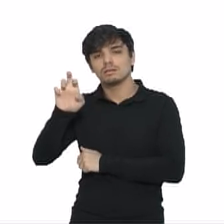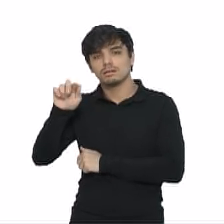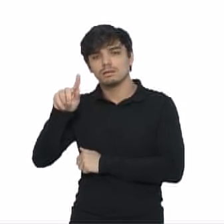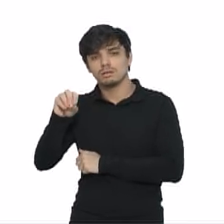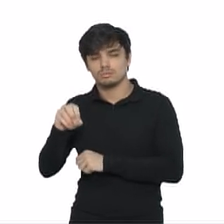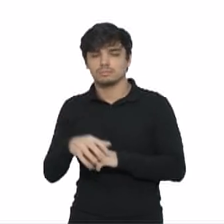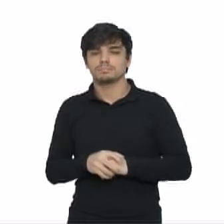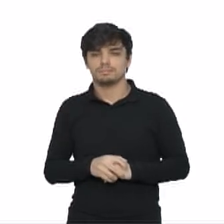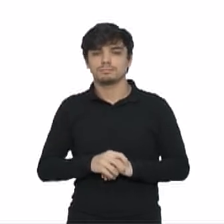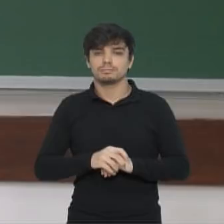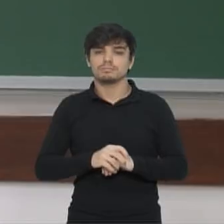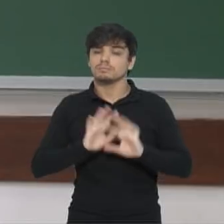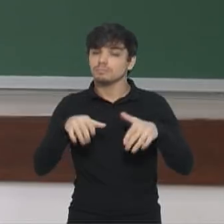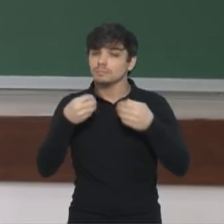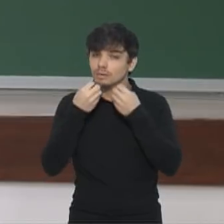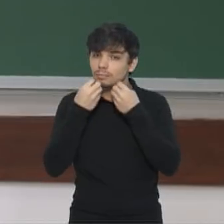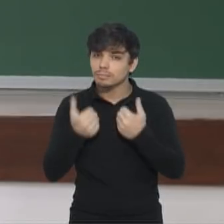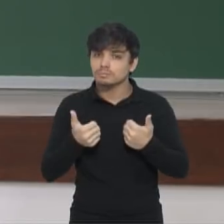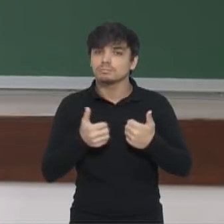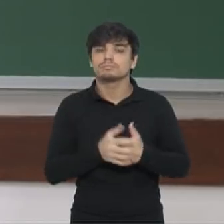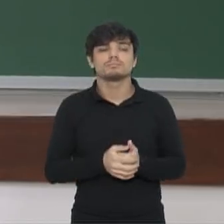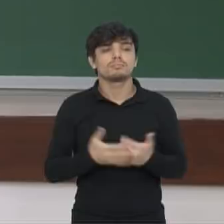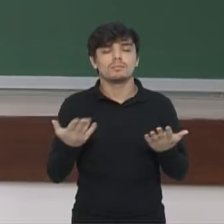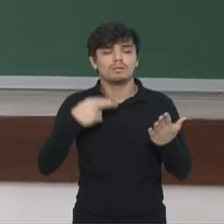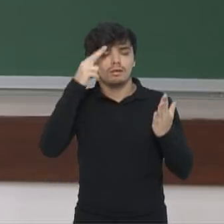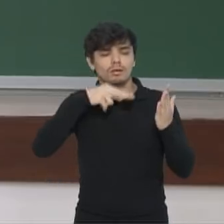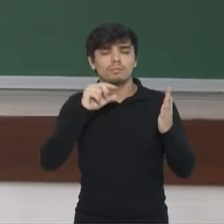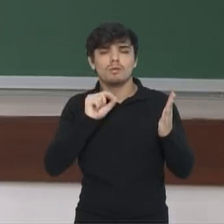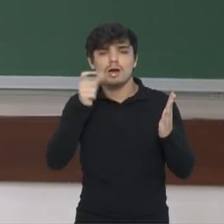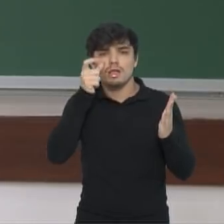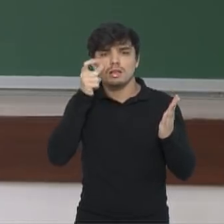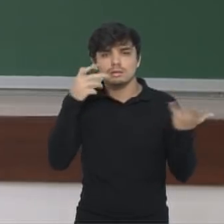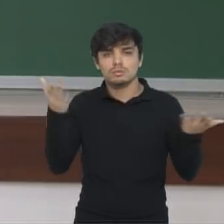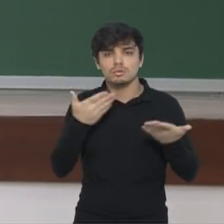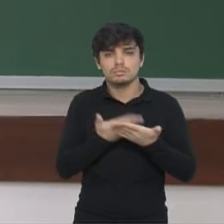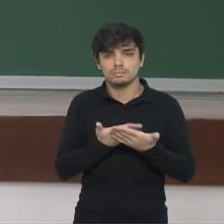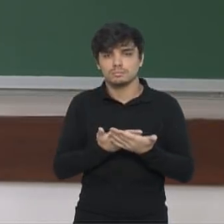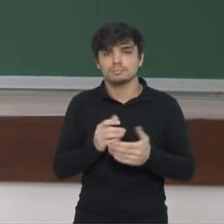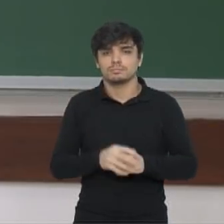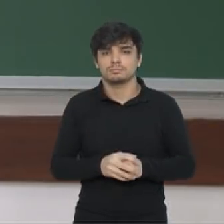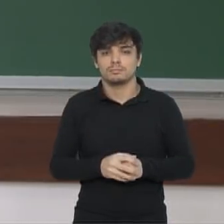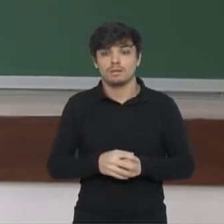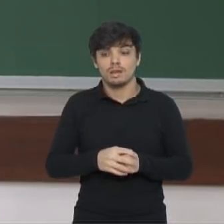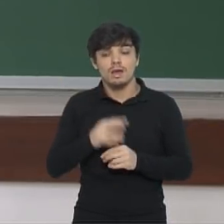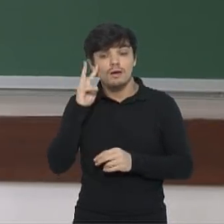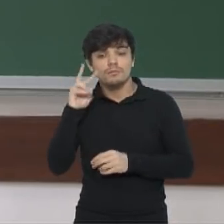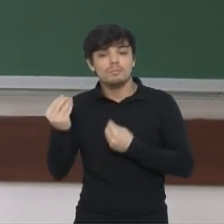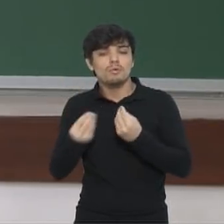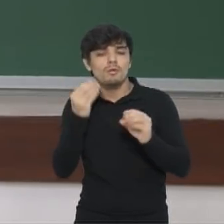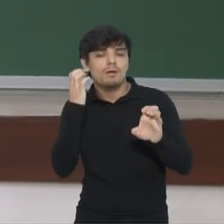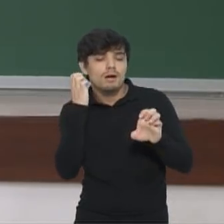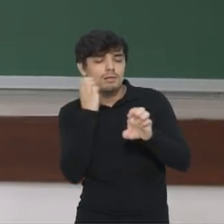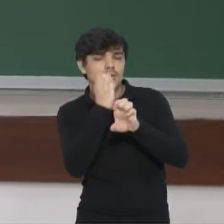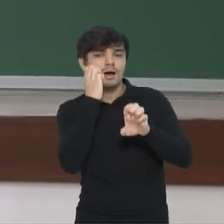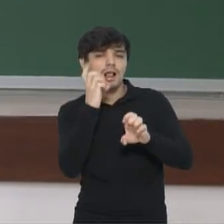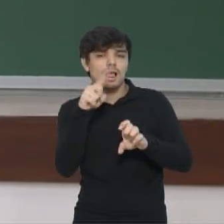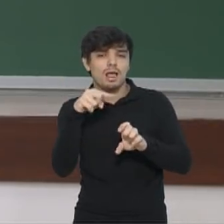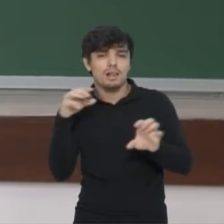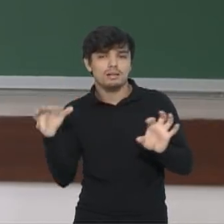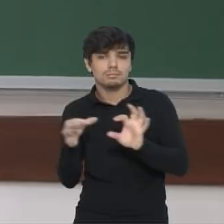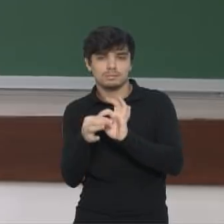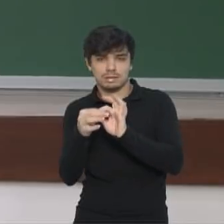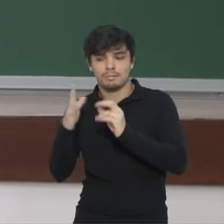Muito bem, pessoal. Então, o que nós vimos tanto nessa aula de interessante? Vimos como a engenharia dos romanos ela era aliada